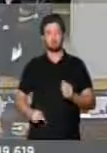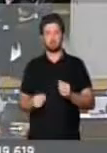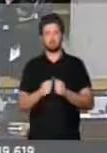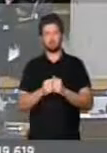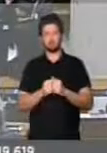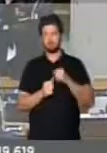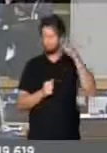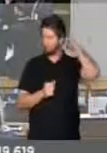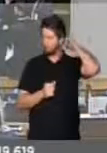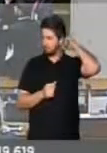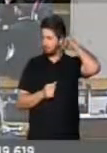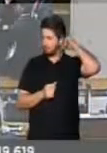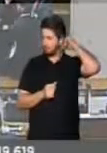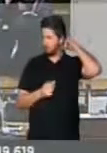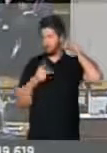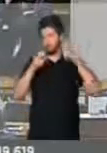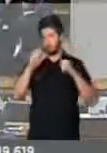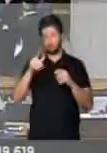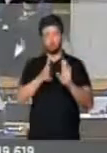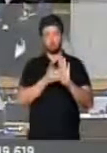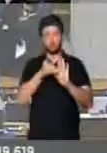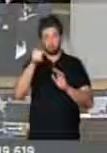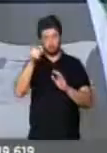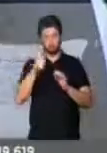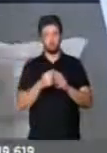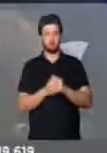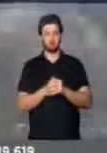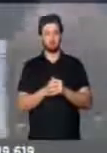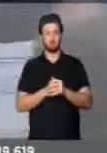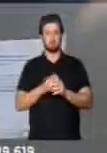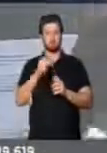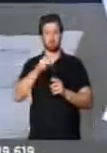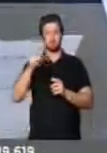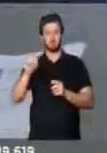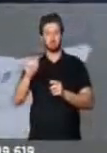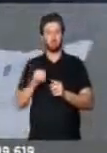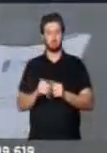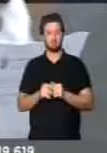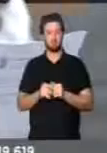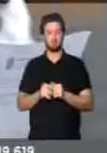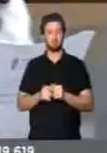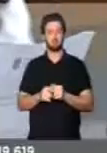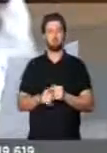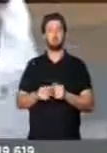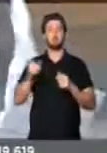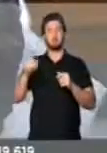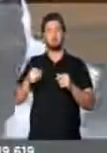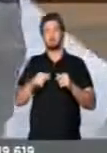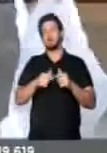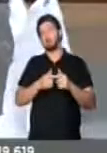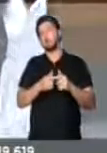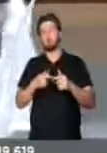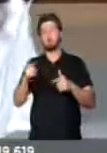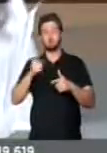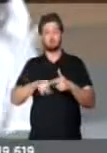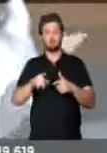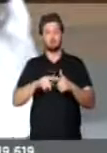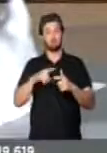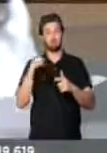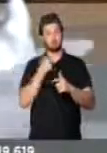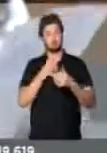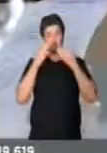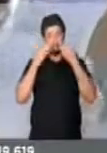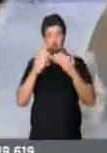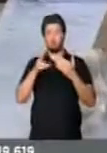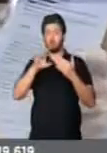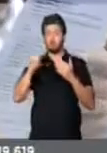o PSOL entende que essa proposta do PPI é uma continuidade. Inclusive, o PSOL